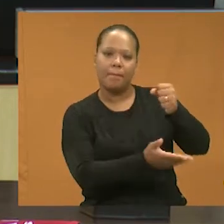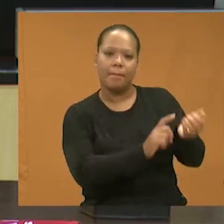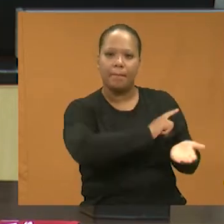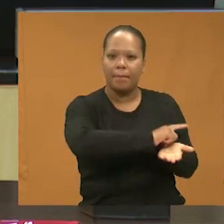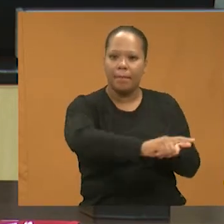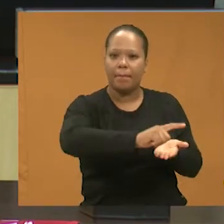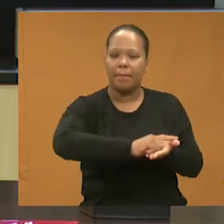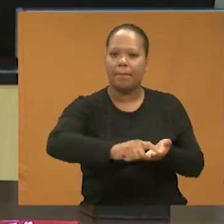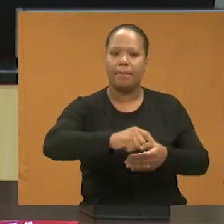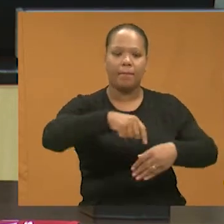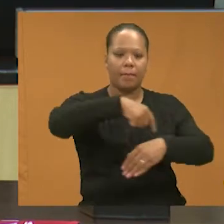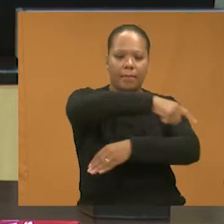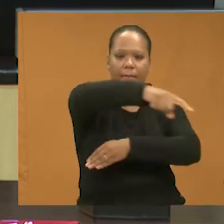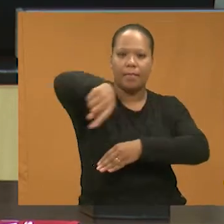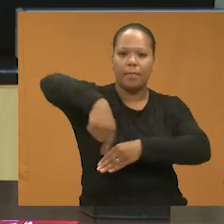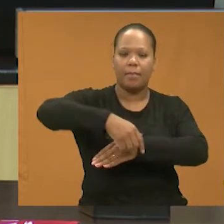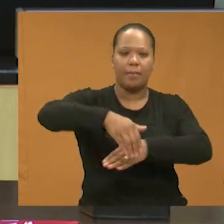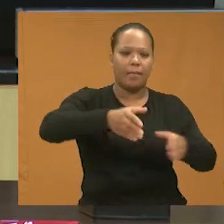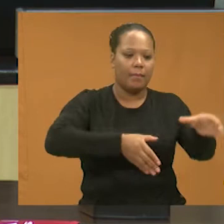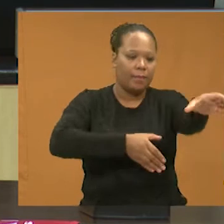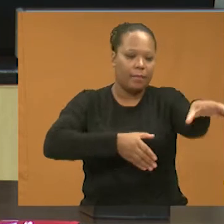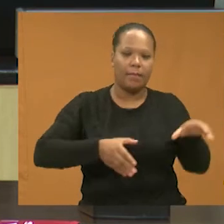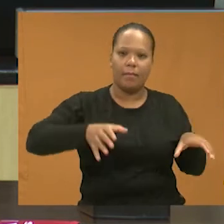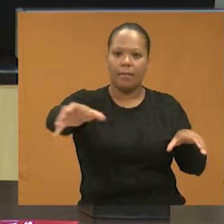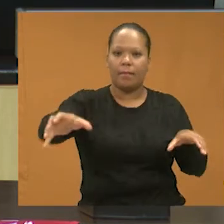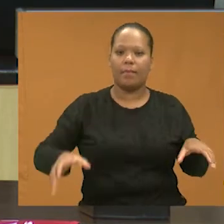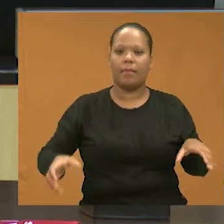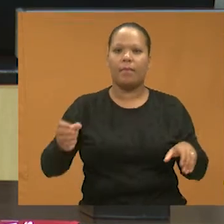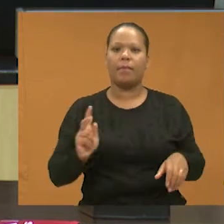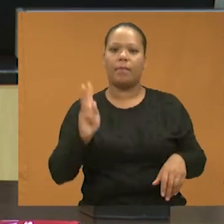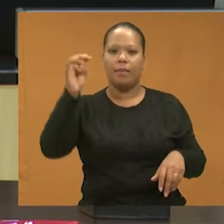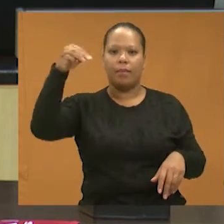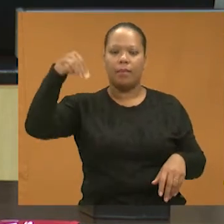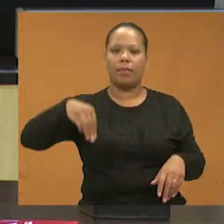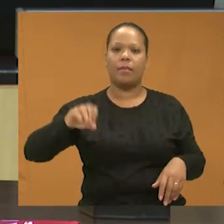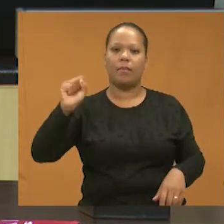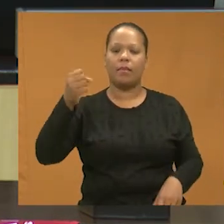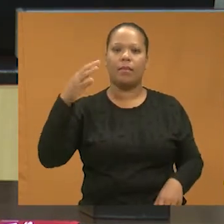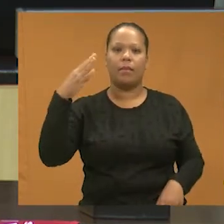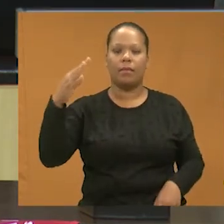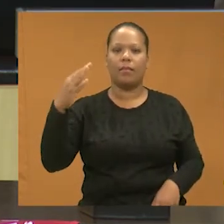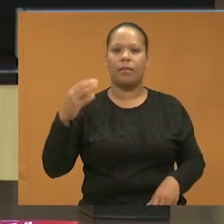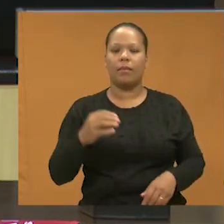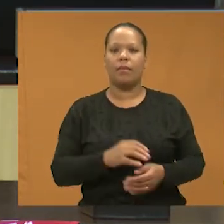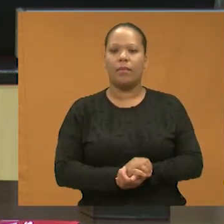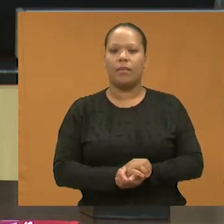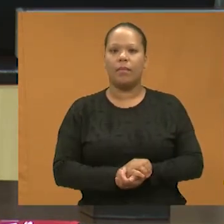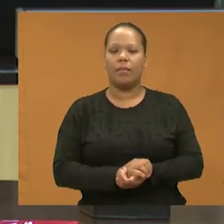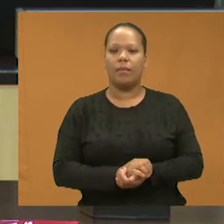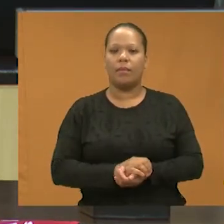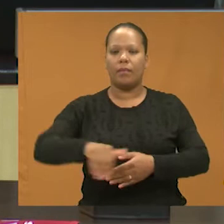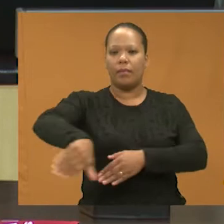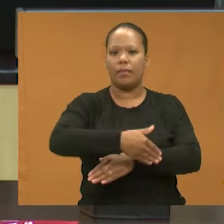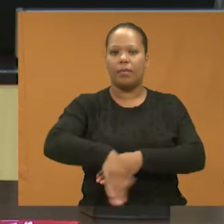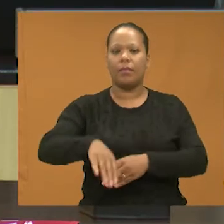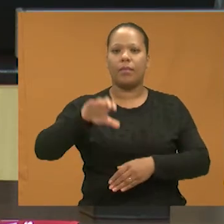e manutenção de rotatória e calçadas na altura do quilômetro 84 da rodovia General Euriale de Jesus